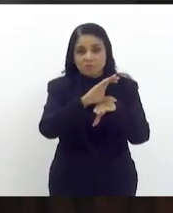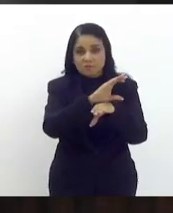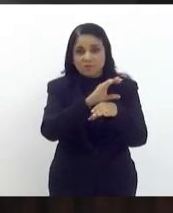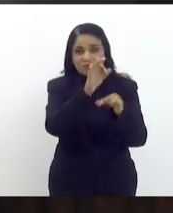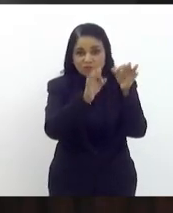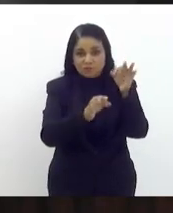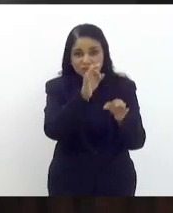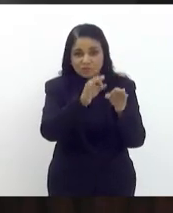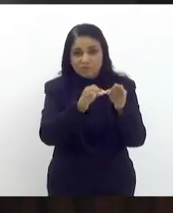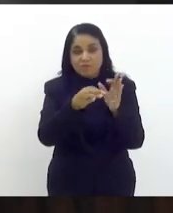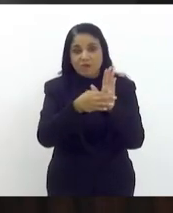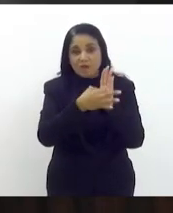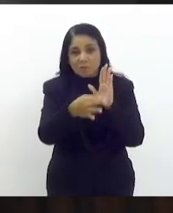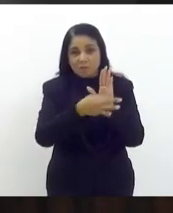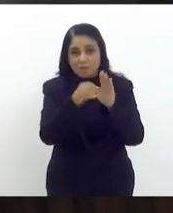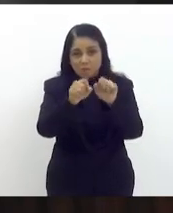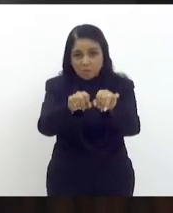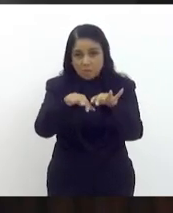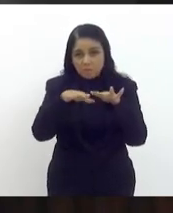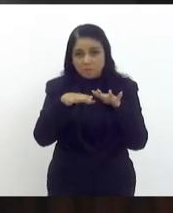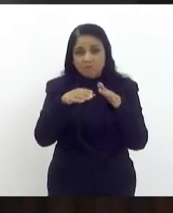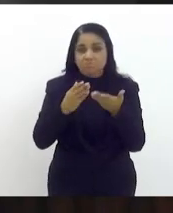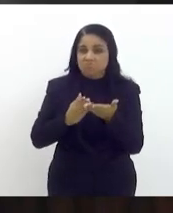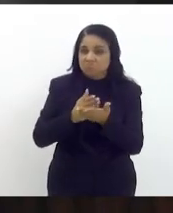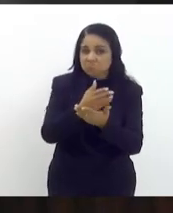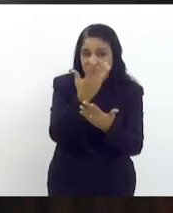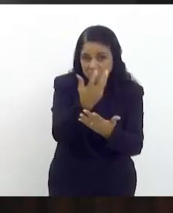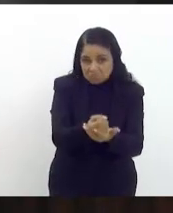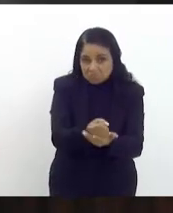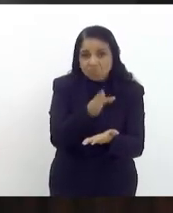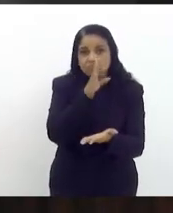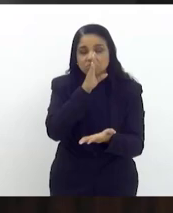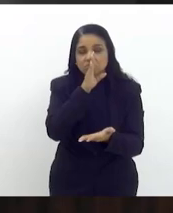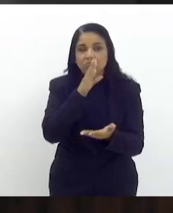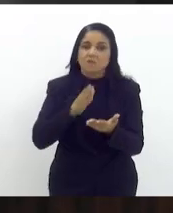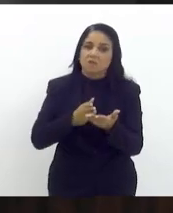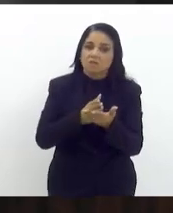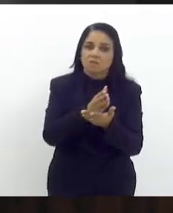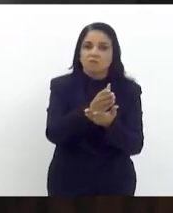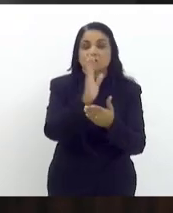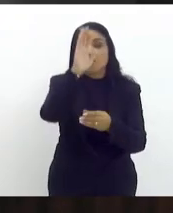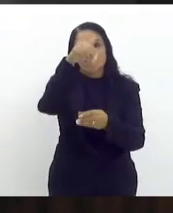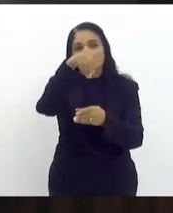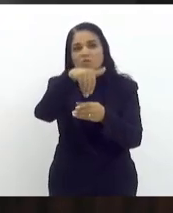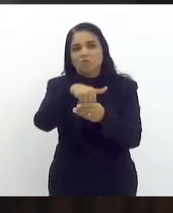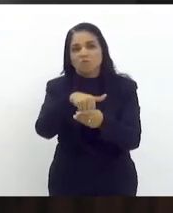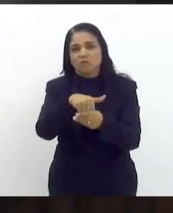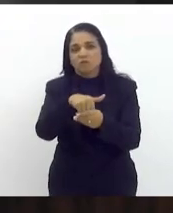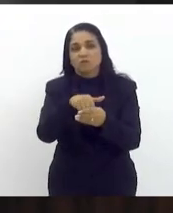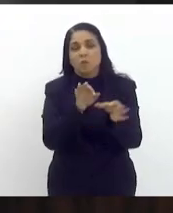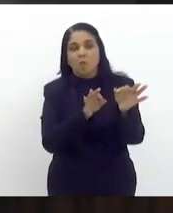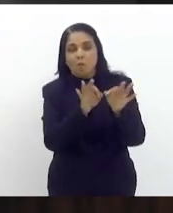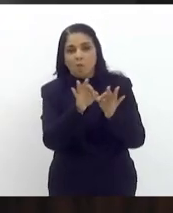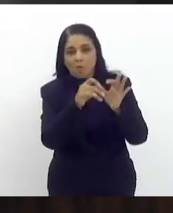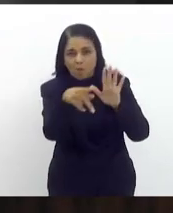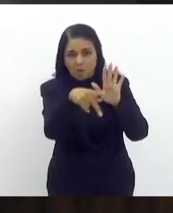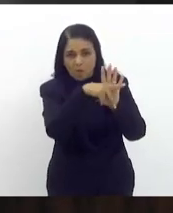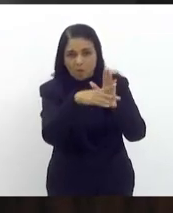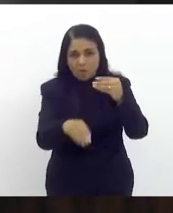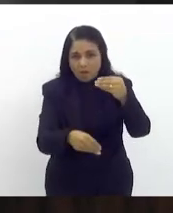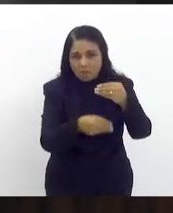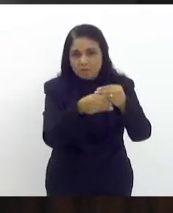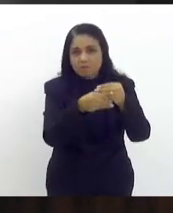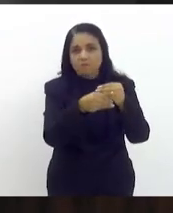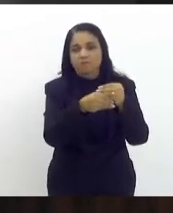as emendas de plenário senhores que aprova permaneça como estão aprovado em votação o projeto assim emendado